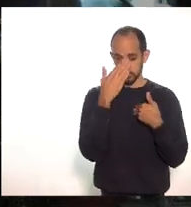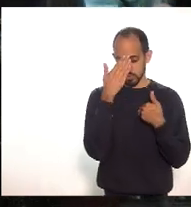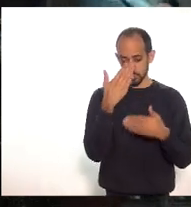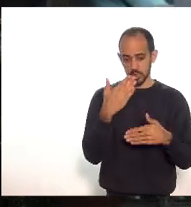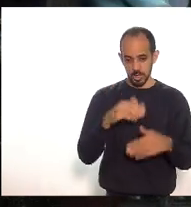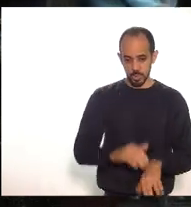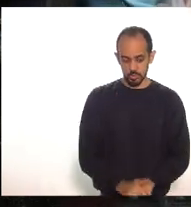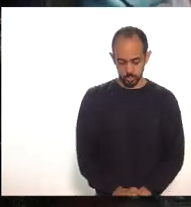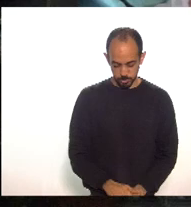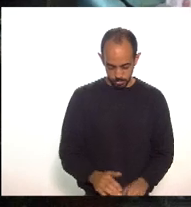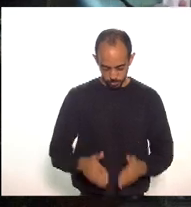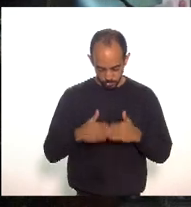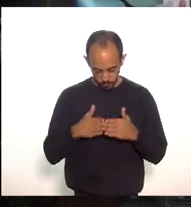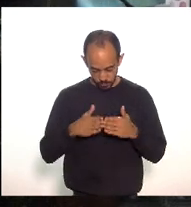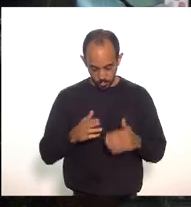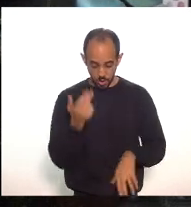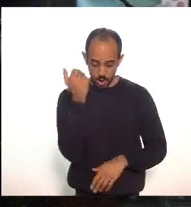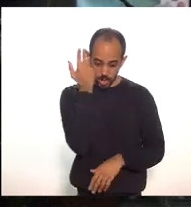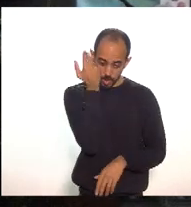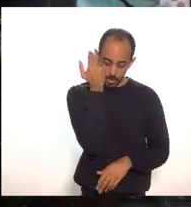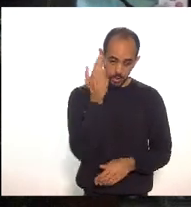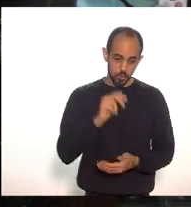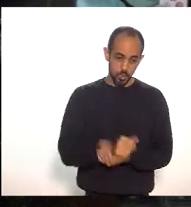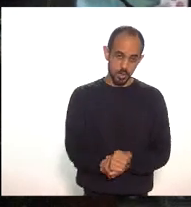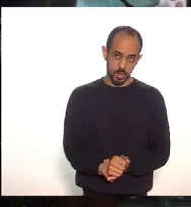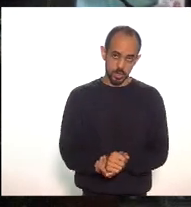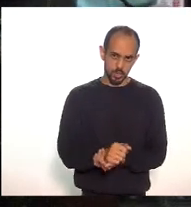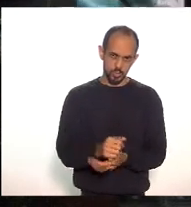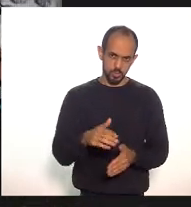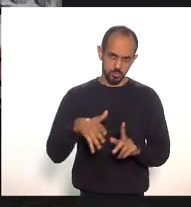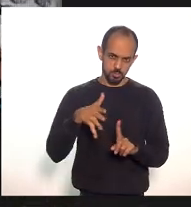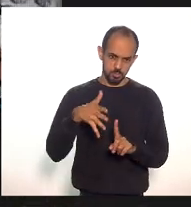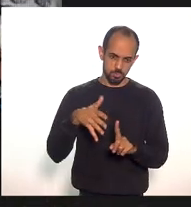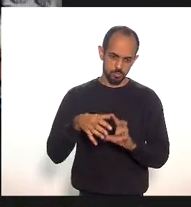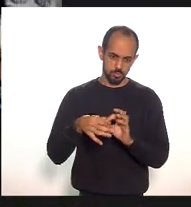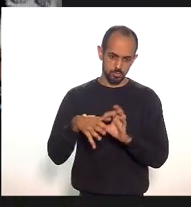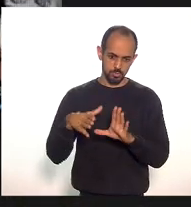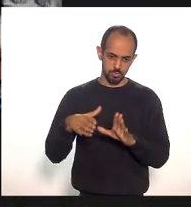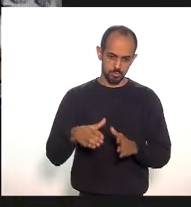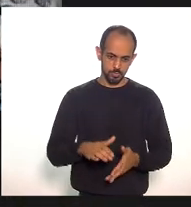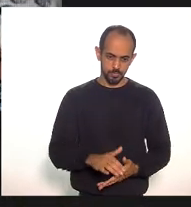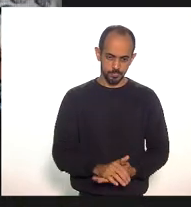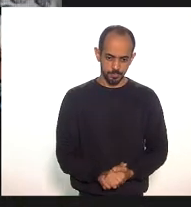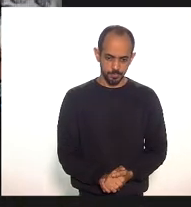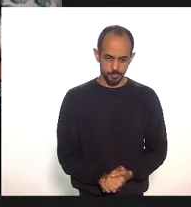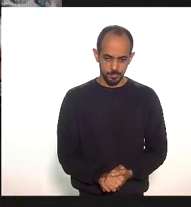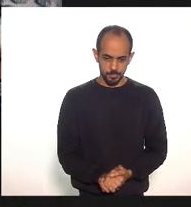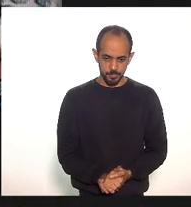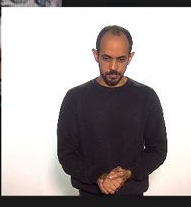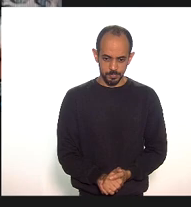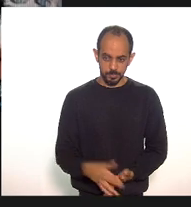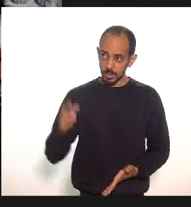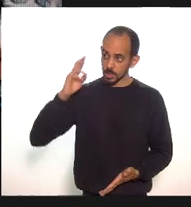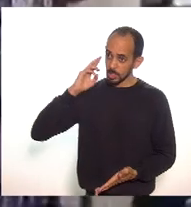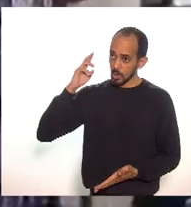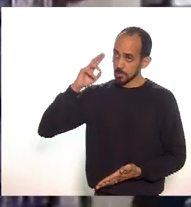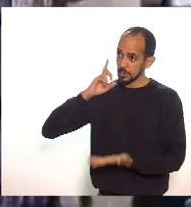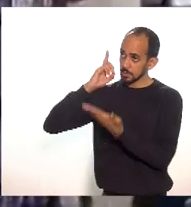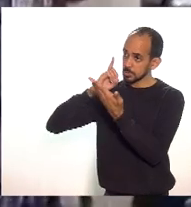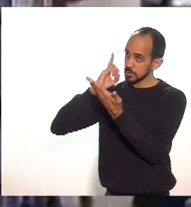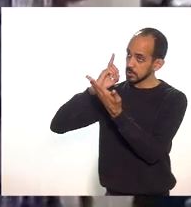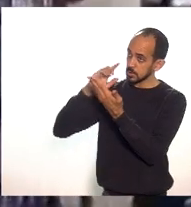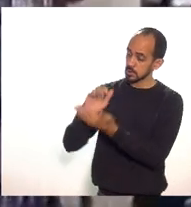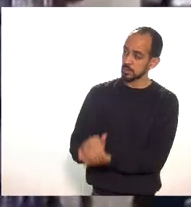obrigado por favor Deputado ele o mar com a palavra o senhor o Nobre deputado